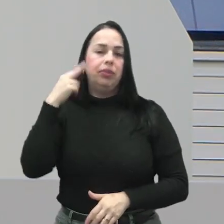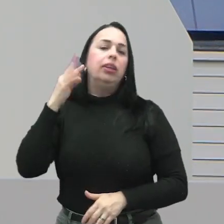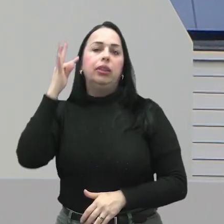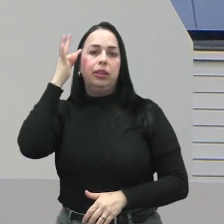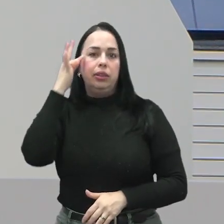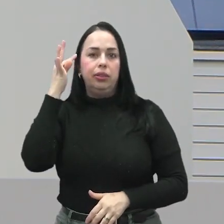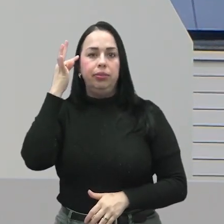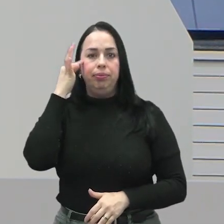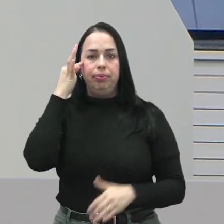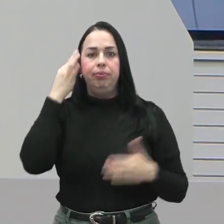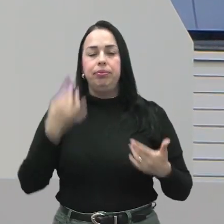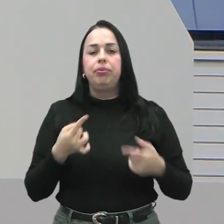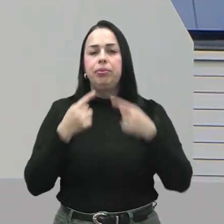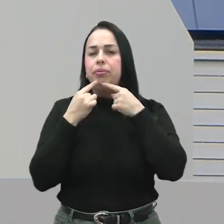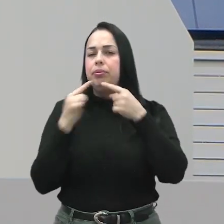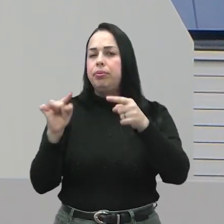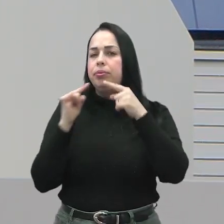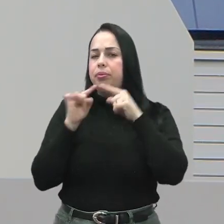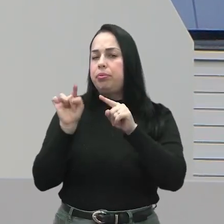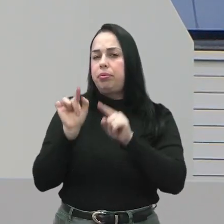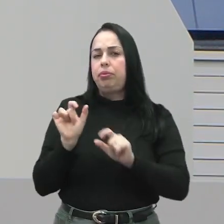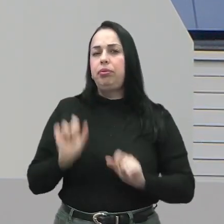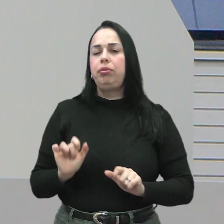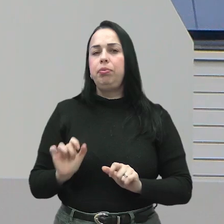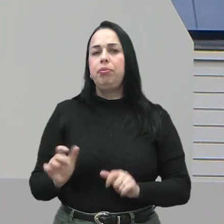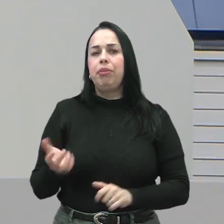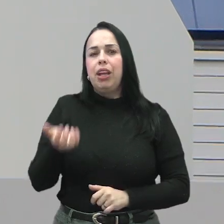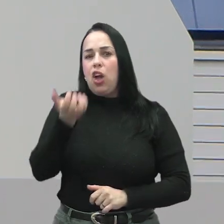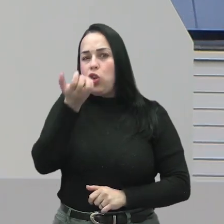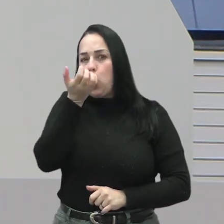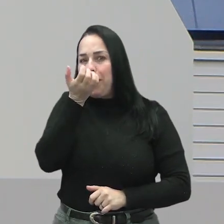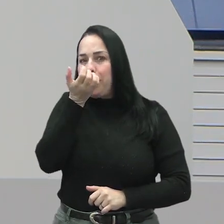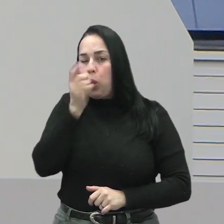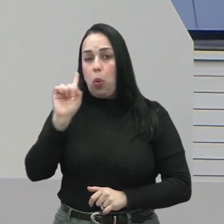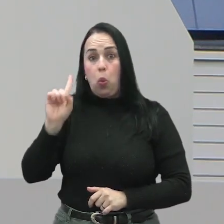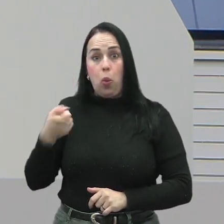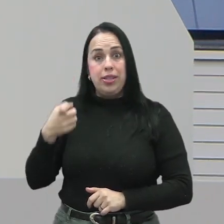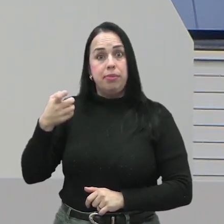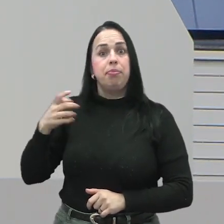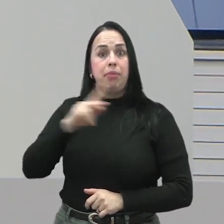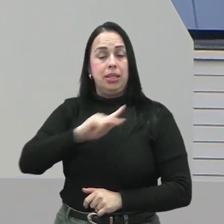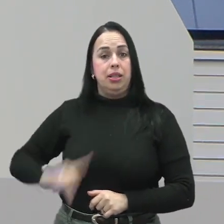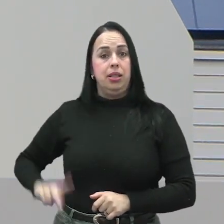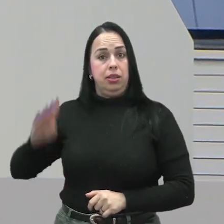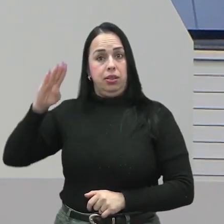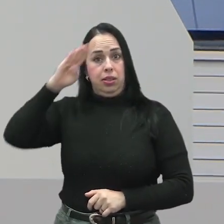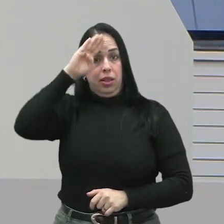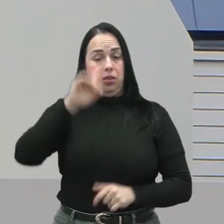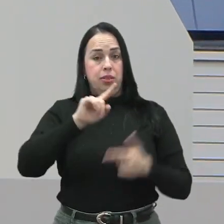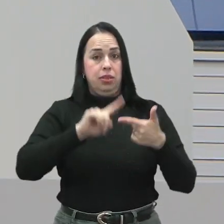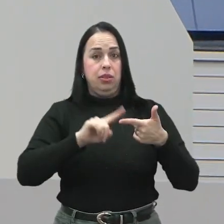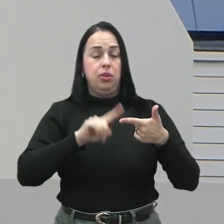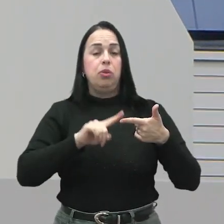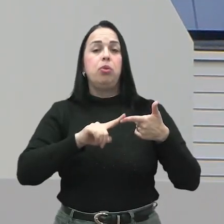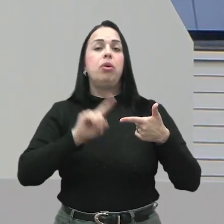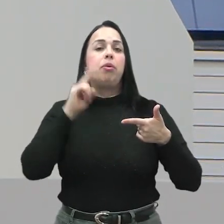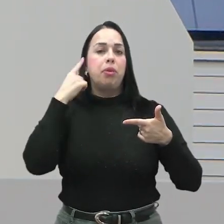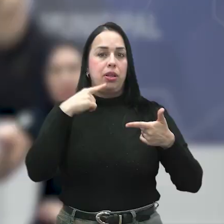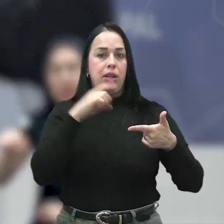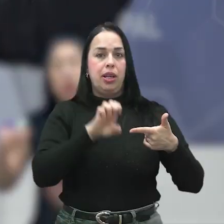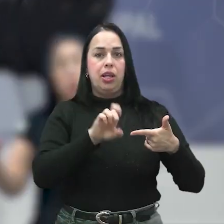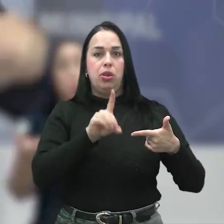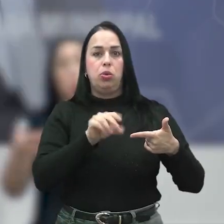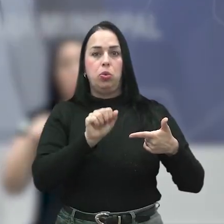vereador Tomás Henrique, criticou o vazamento de conversas privadas entre o ex-presidente Bolsonaro, o deputado federal Eduardo